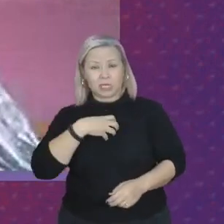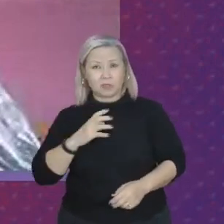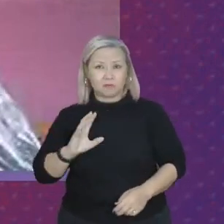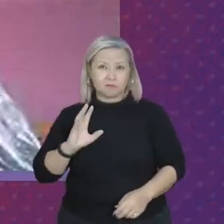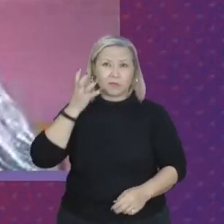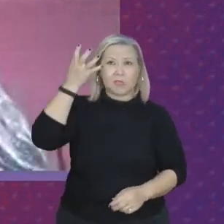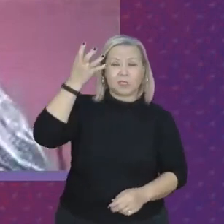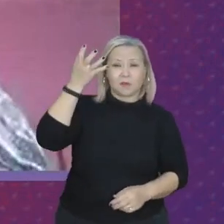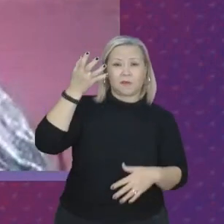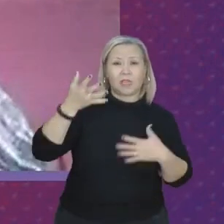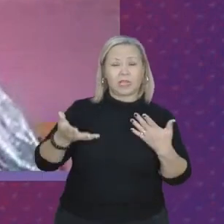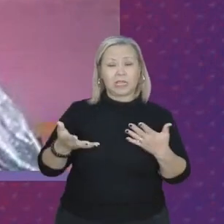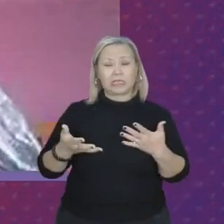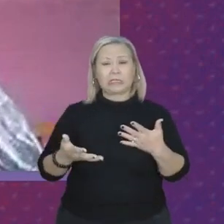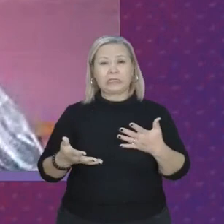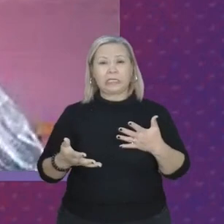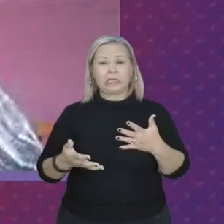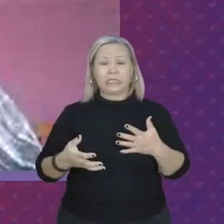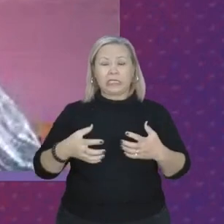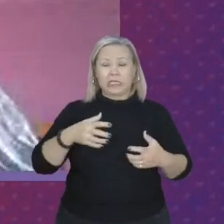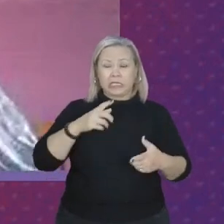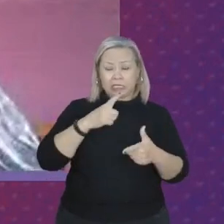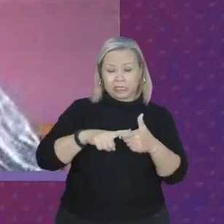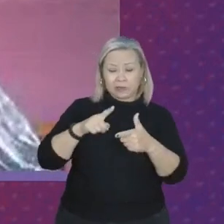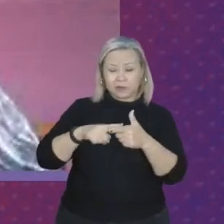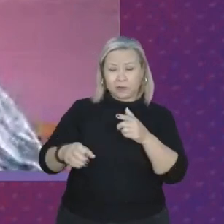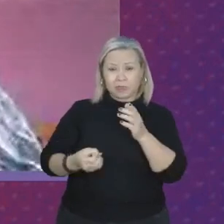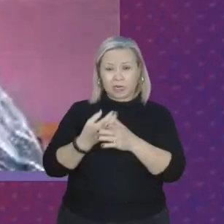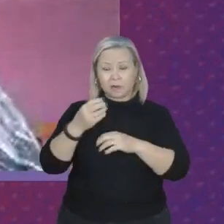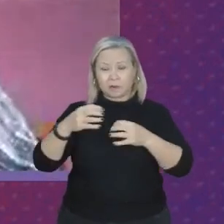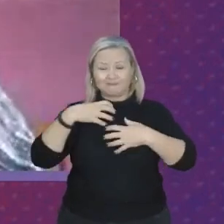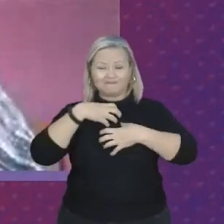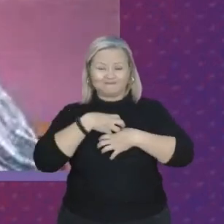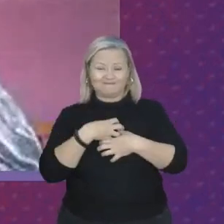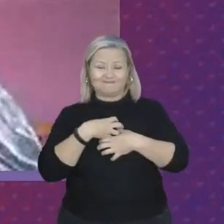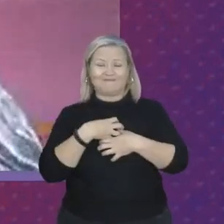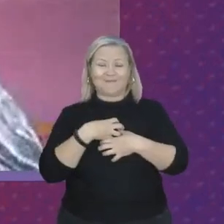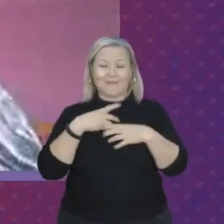resolver esses conflitos gerados pela sensação da violência, né?